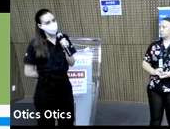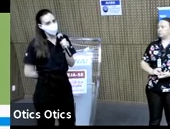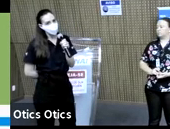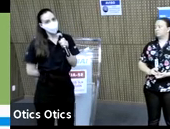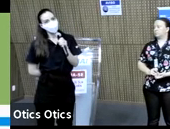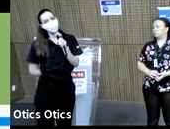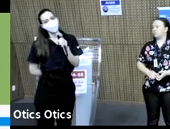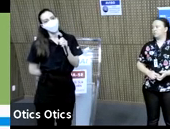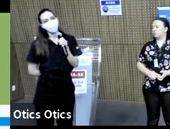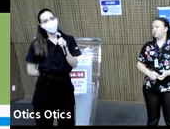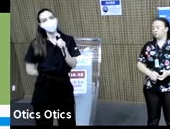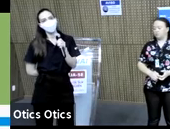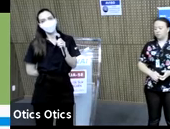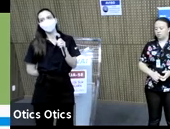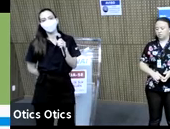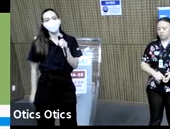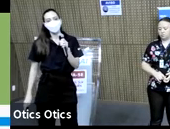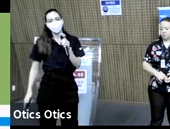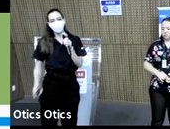no alto risco e na rede particular.